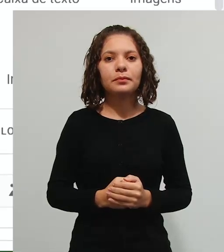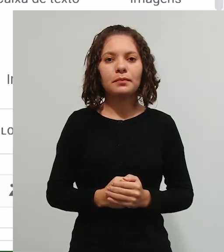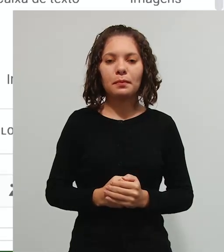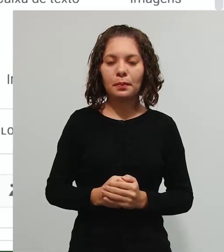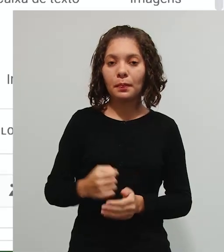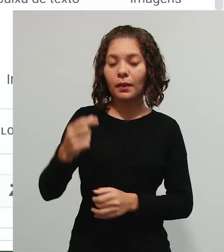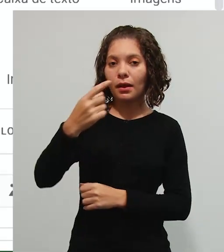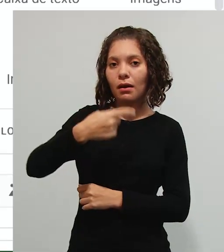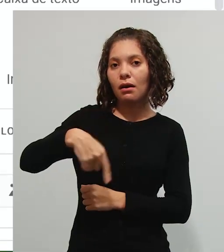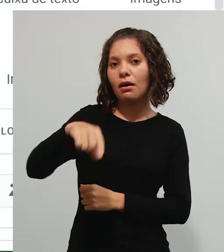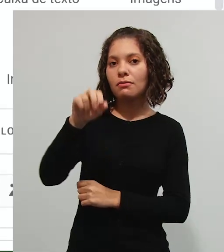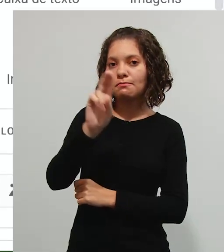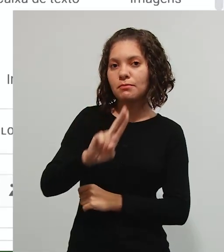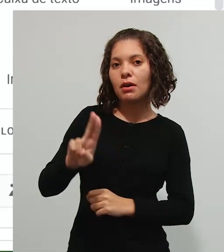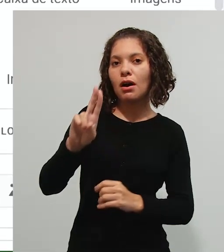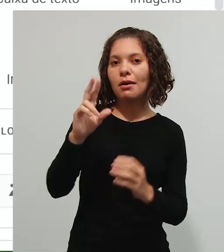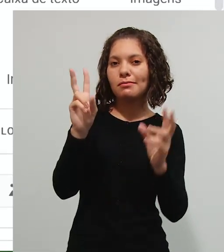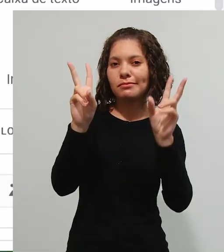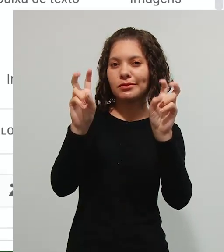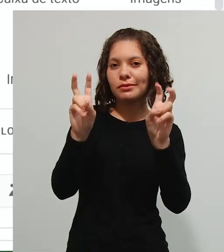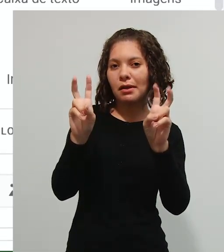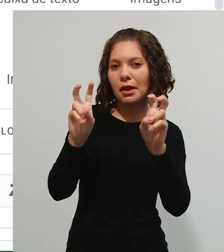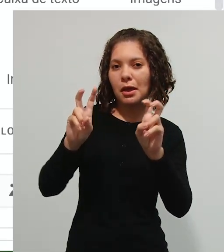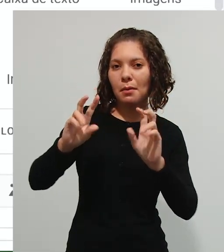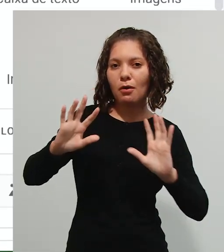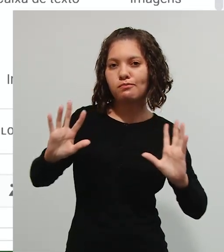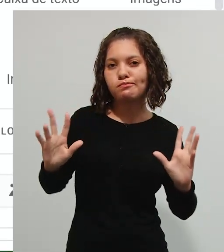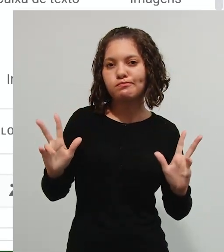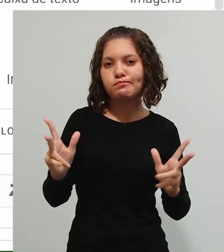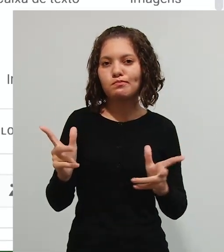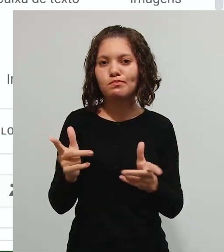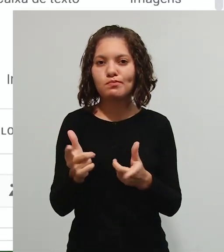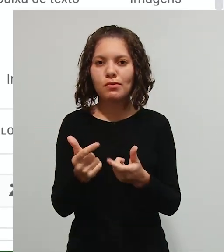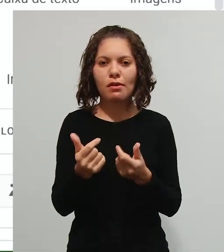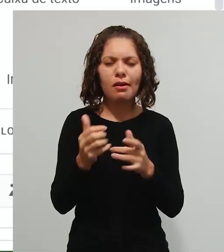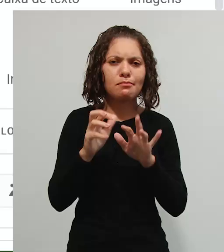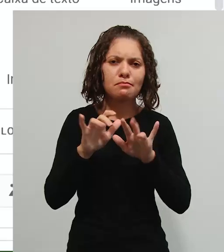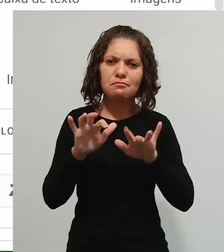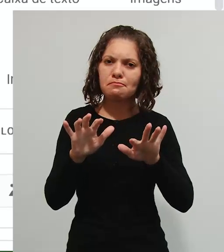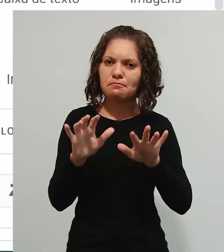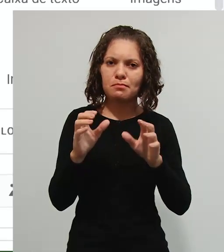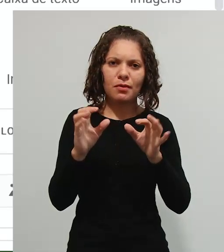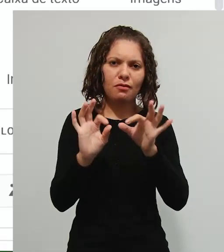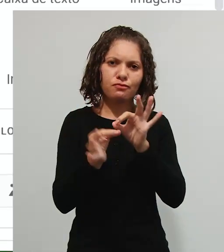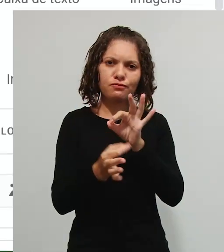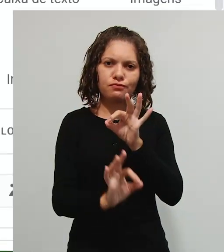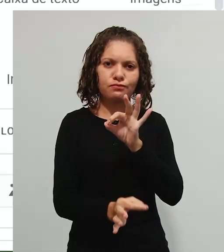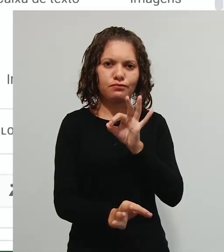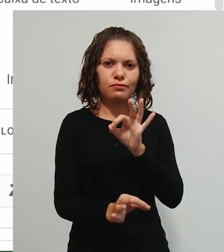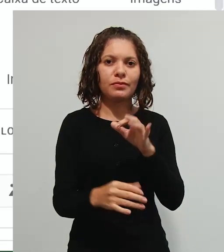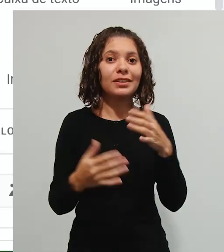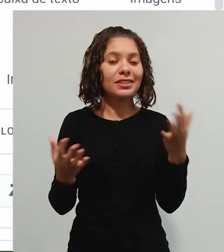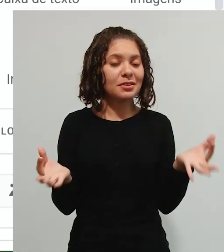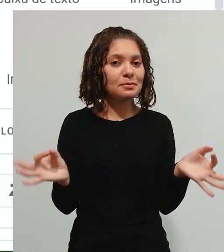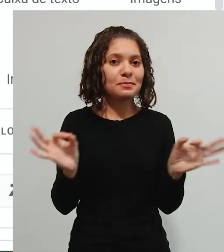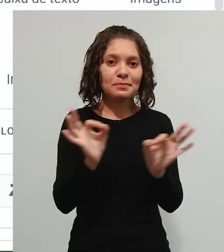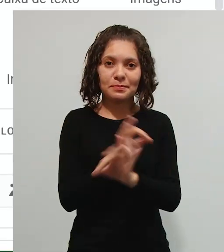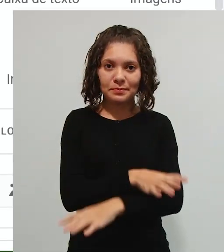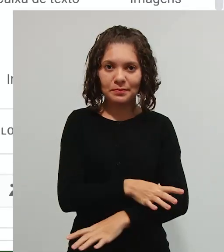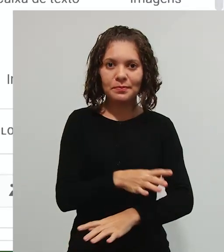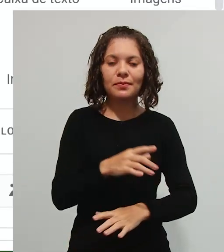qualitativa, blá, blá, blá, blá, blá. E, por fim, né? Este trabalho ou